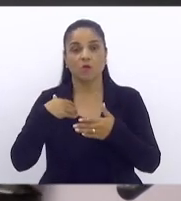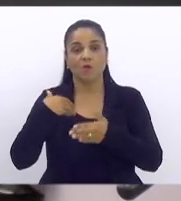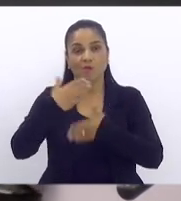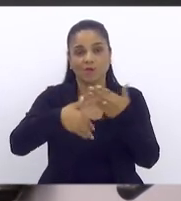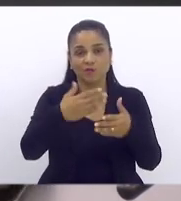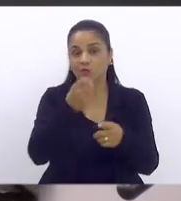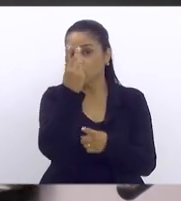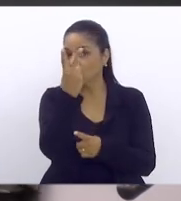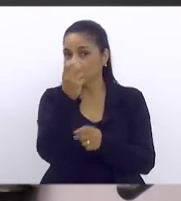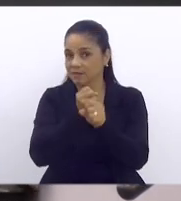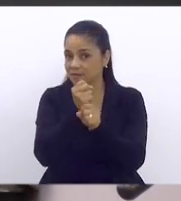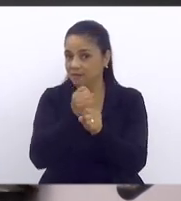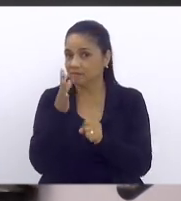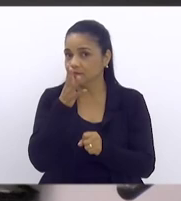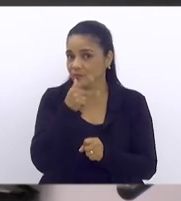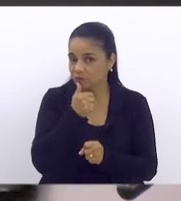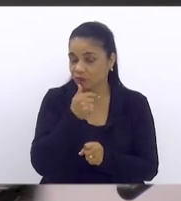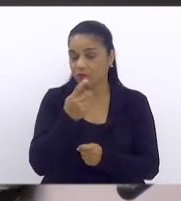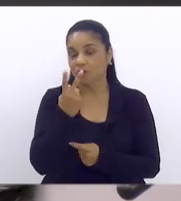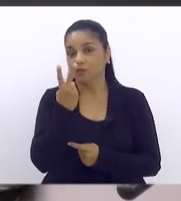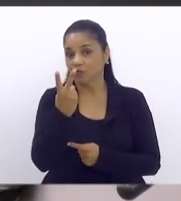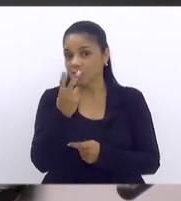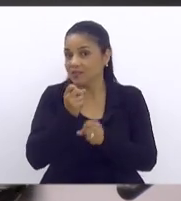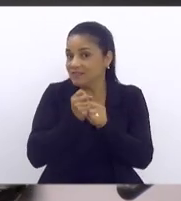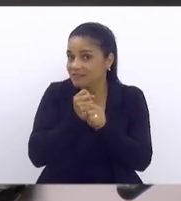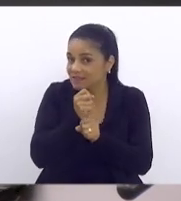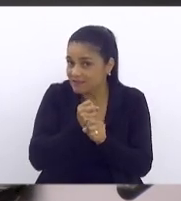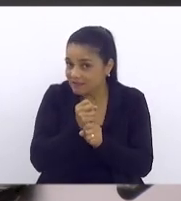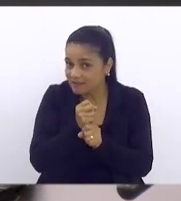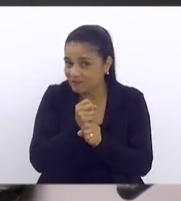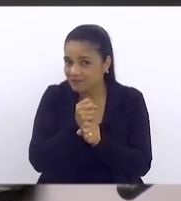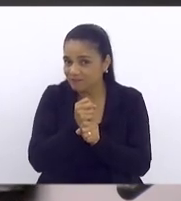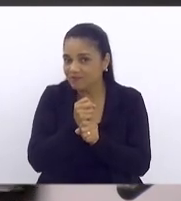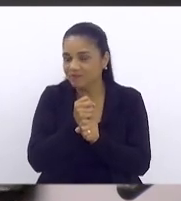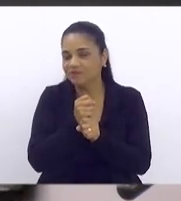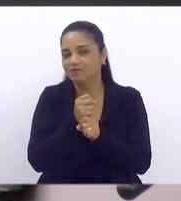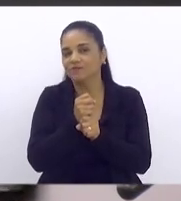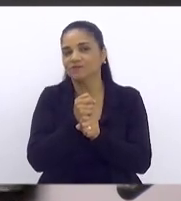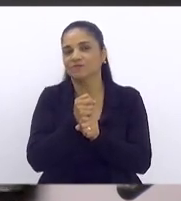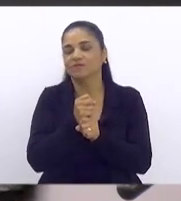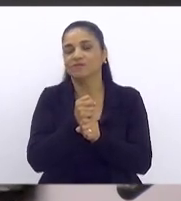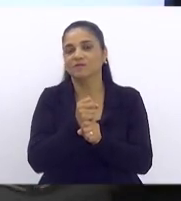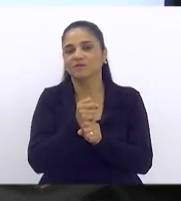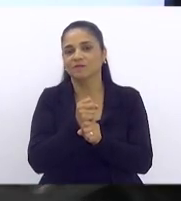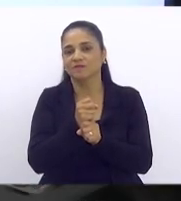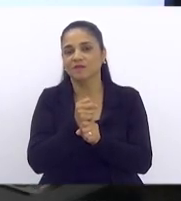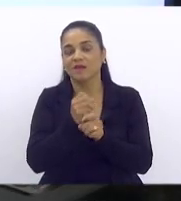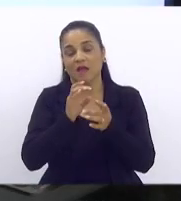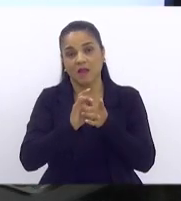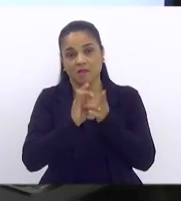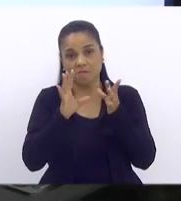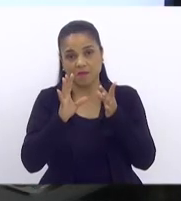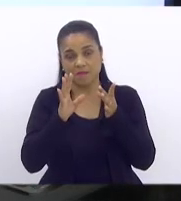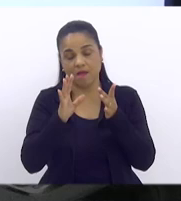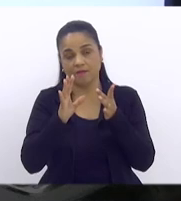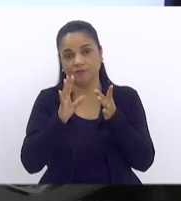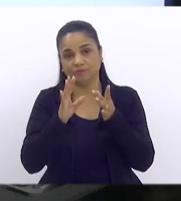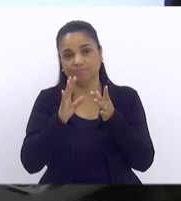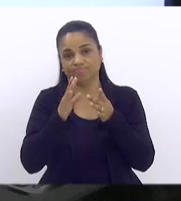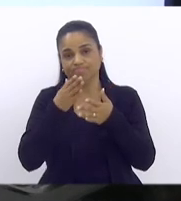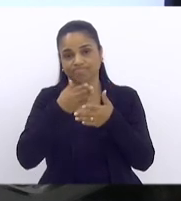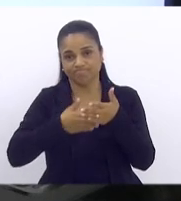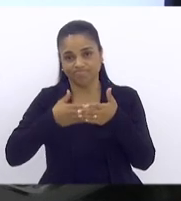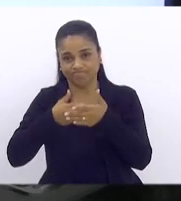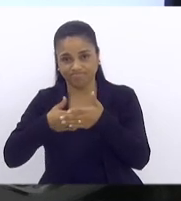quase 2 anos e, por quase 2 anos, essa pessoa teve a sua, além da sua liberdade privada, né? A gente sabe